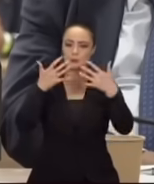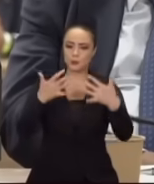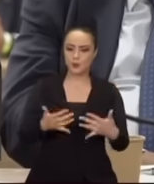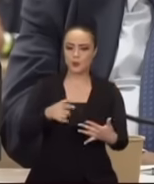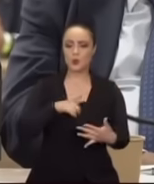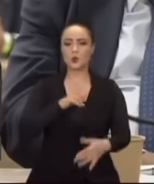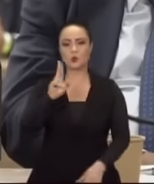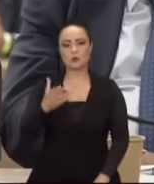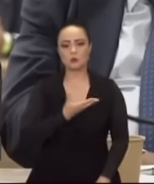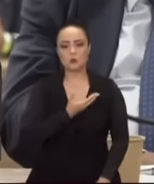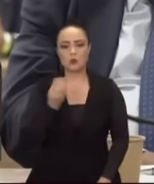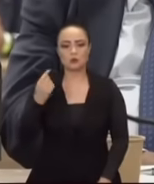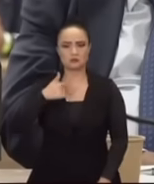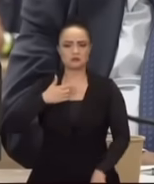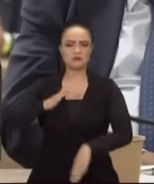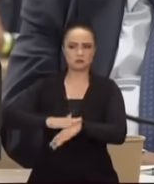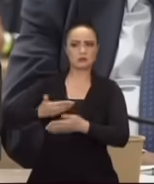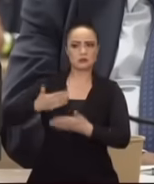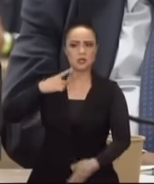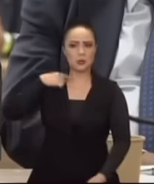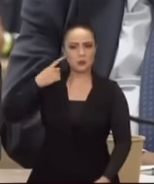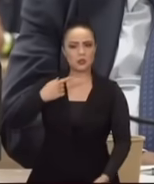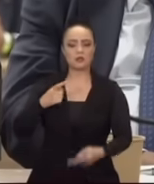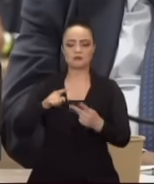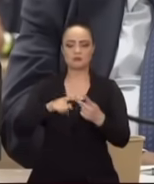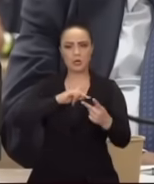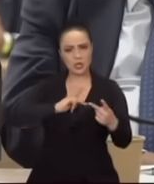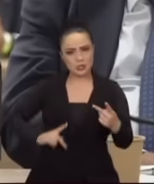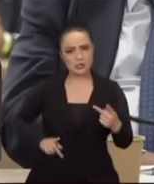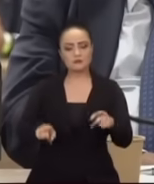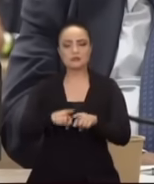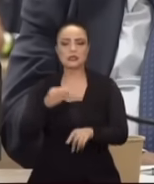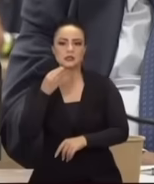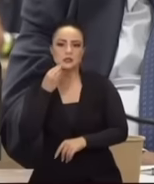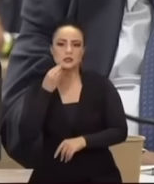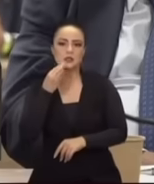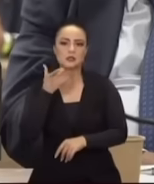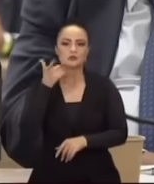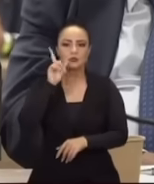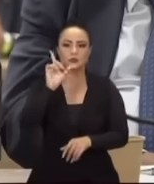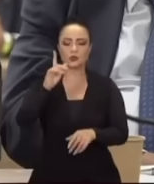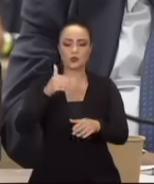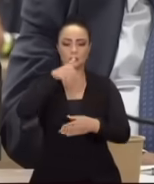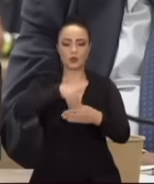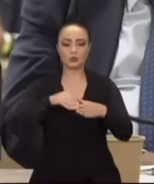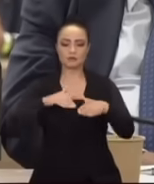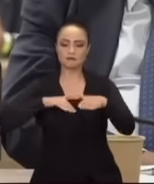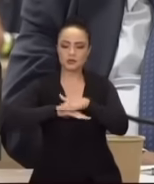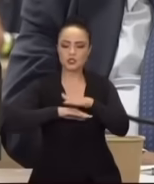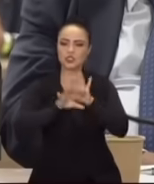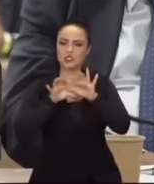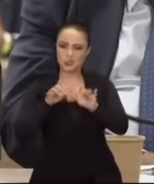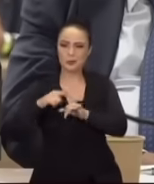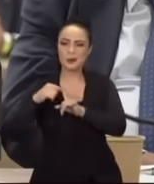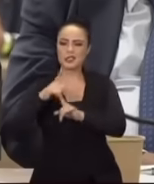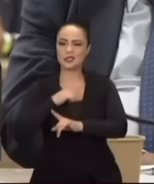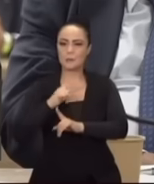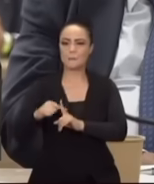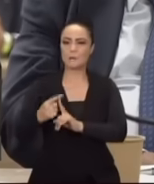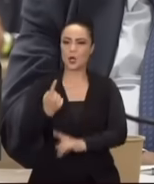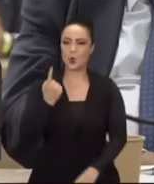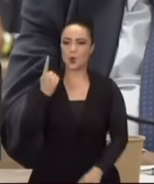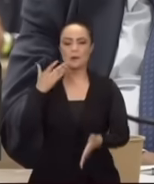eu usei muito enquanto deputado e depois como presidente, também buscando aí o voto impresso como uma forma a mais de termos mais uma